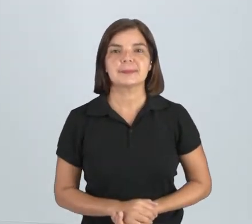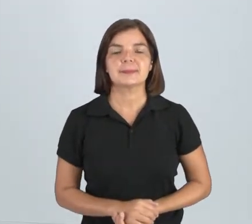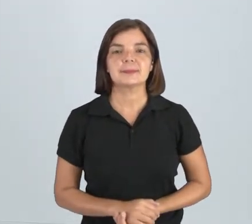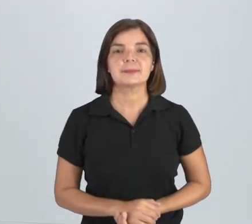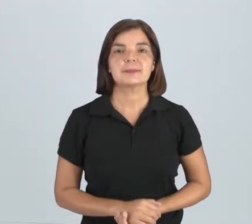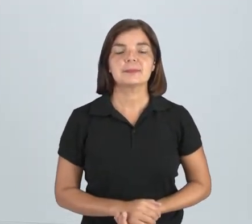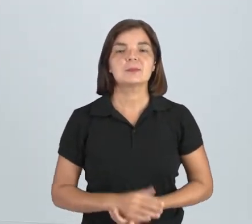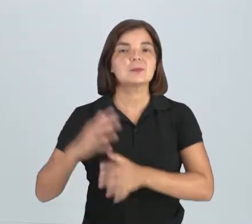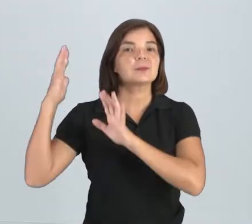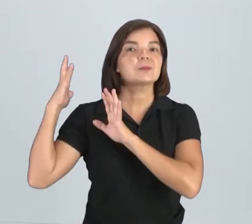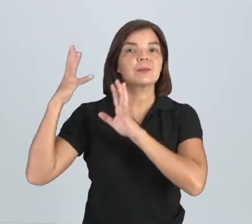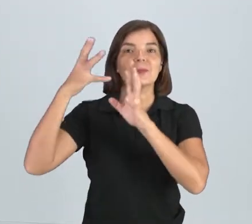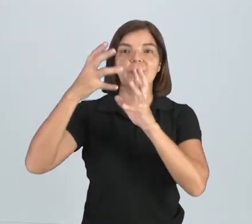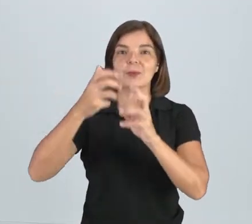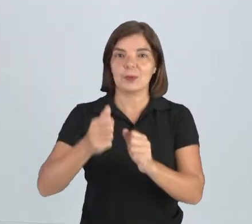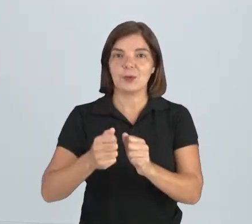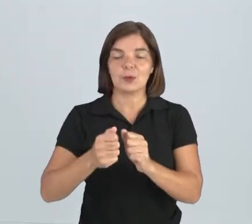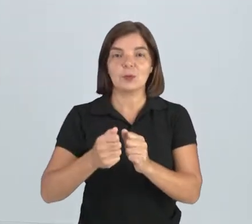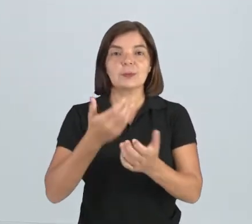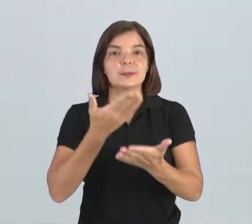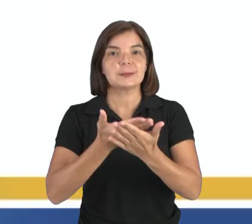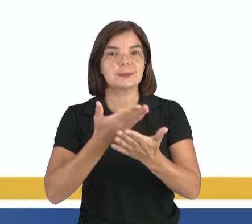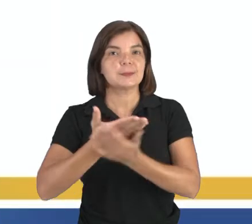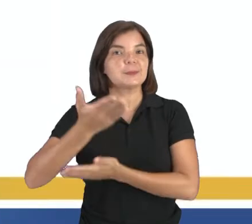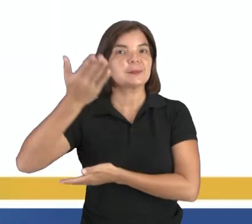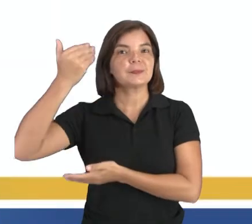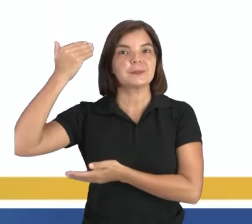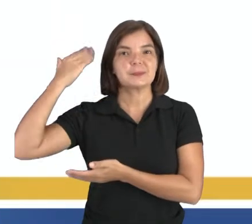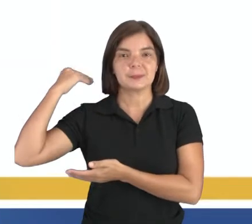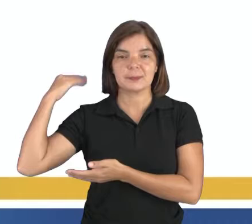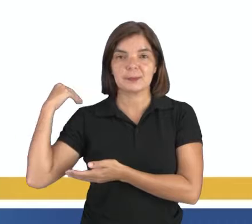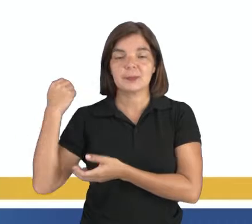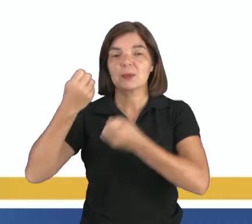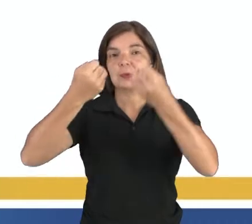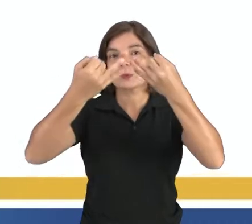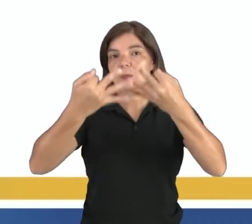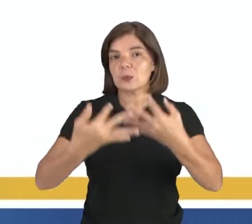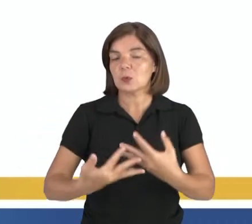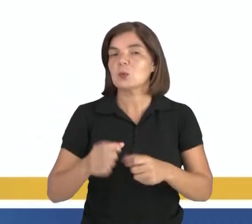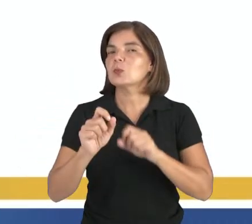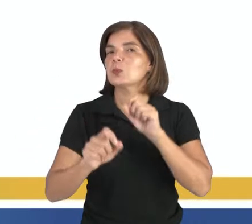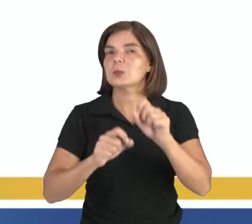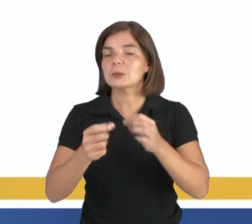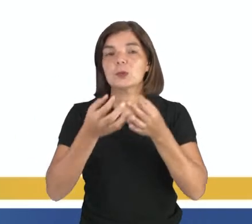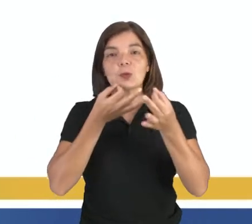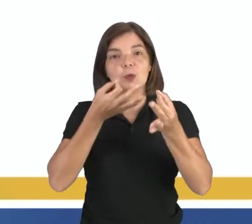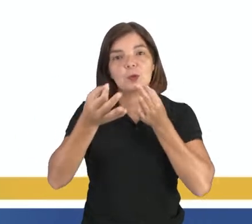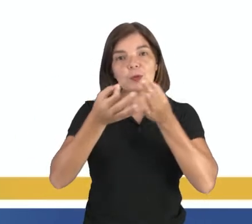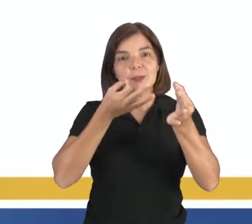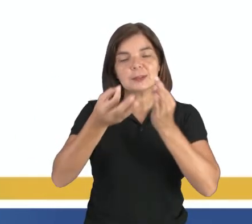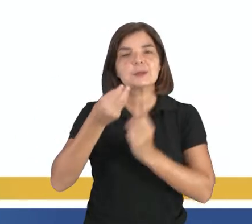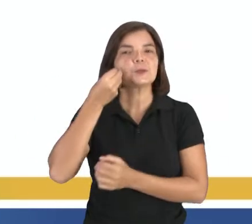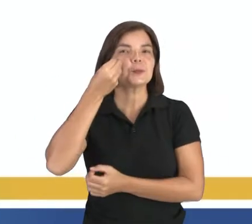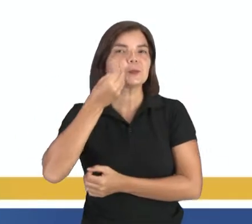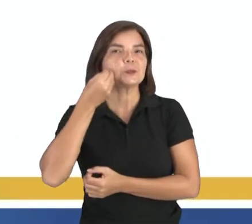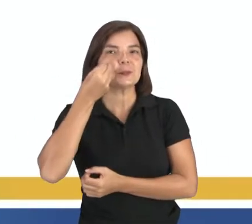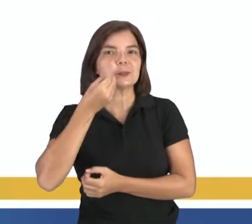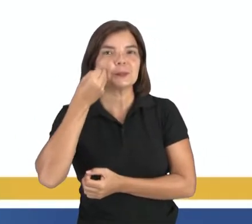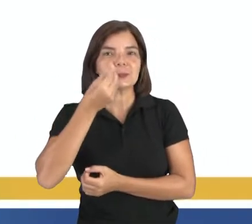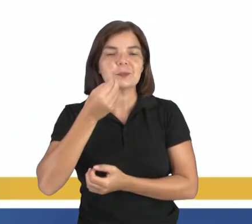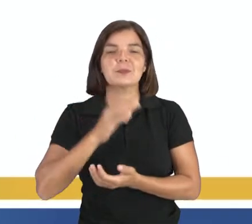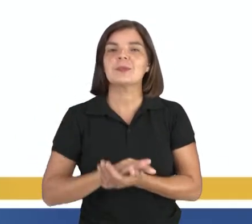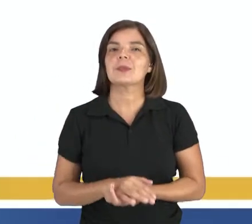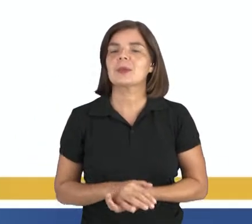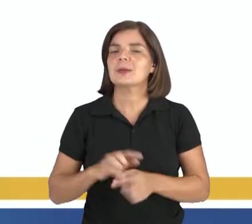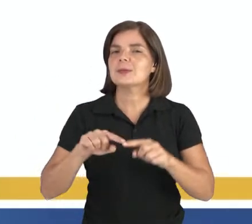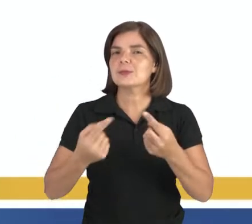Vamos fazer uma recapitulação sobre a última aula, tá? Que falamos sobre argumentos de autoridade, tá? Um